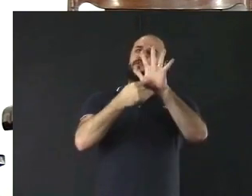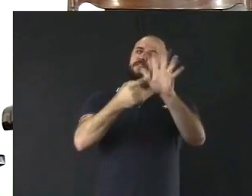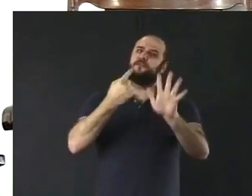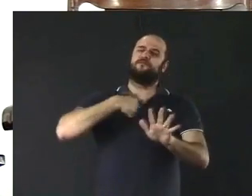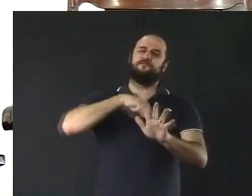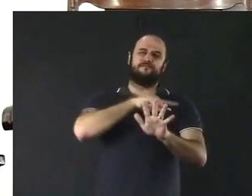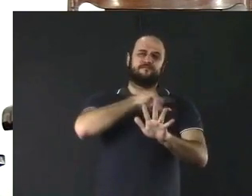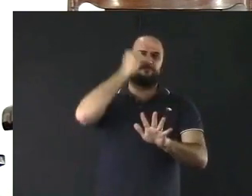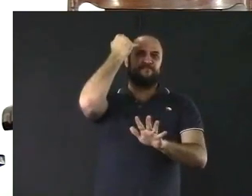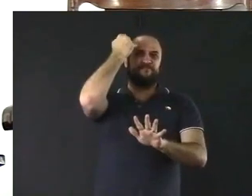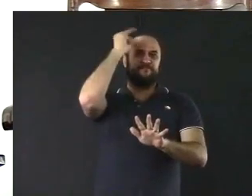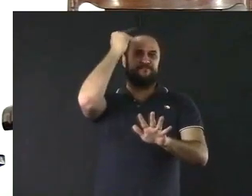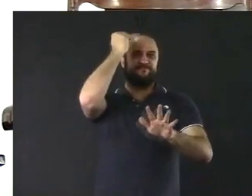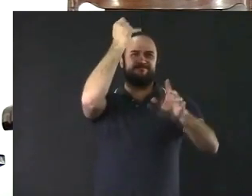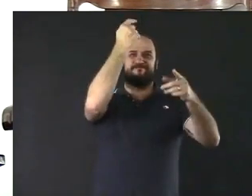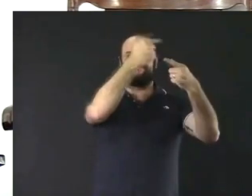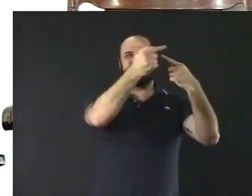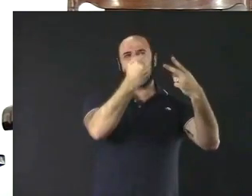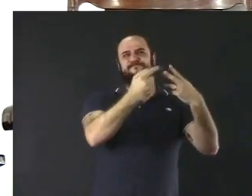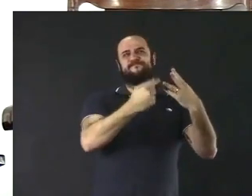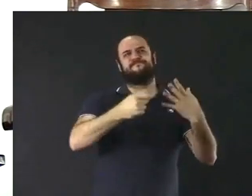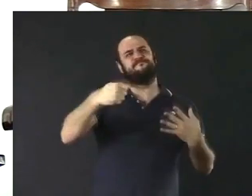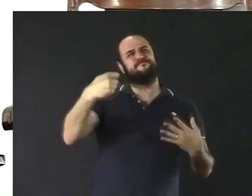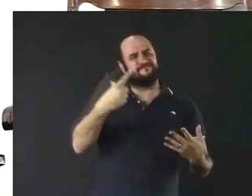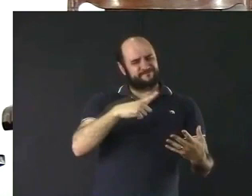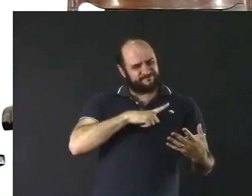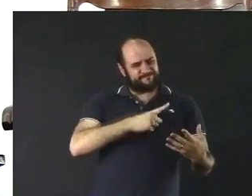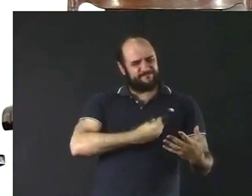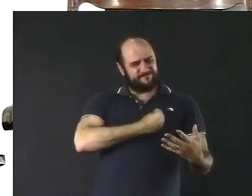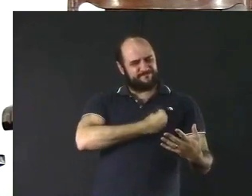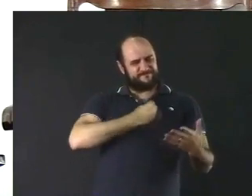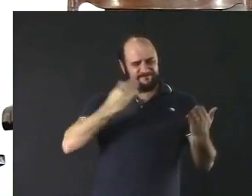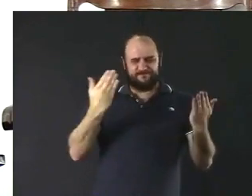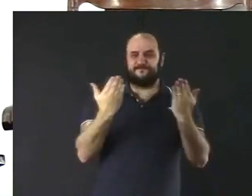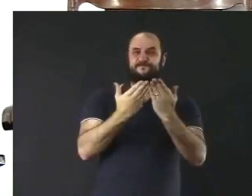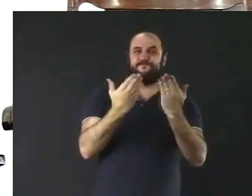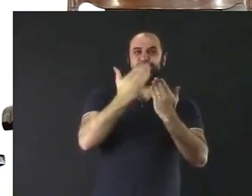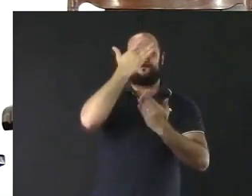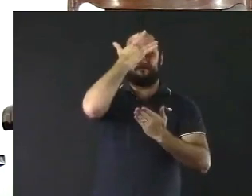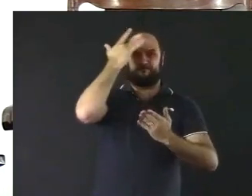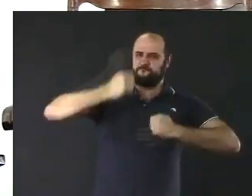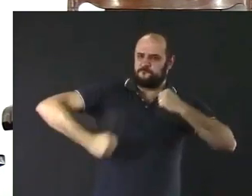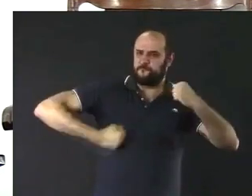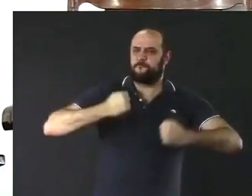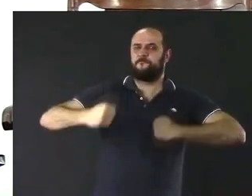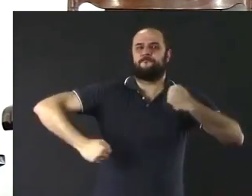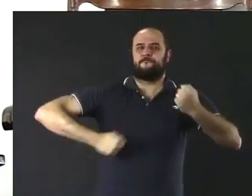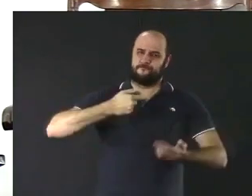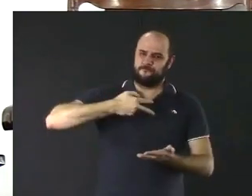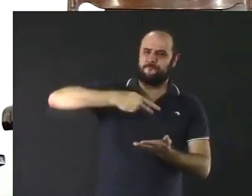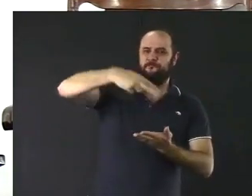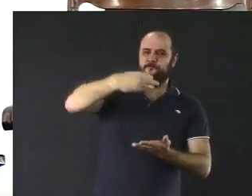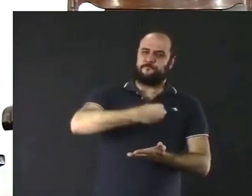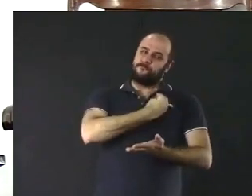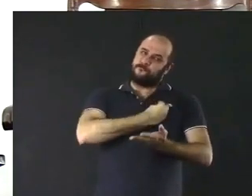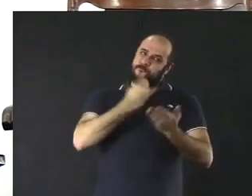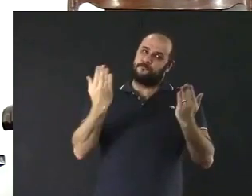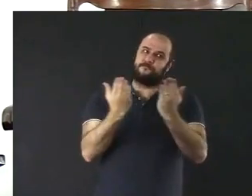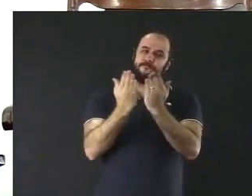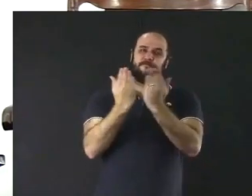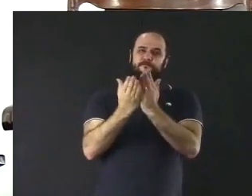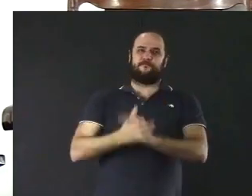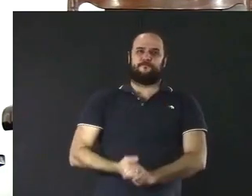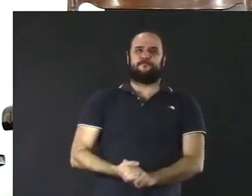que precisam existir na vida do atleta. E quando nós paramos para pensar na